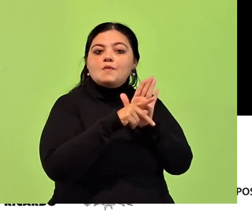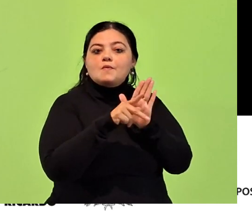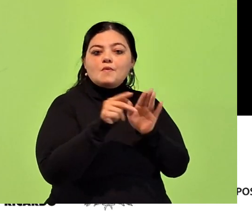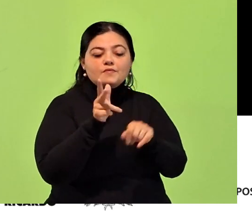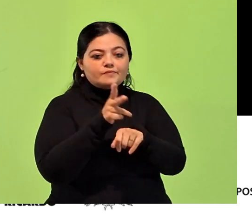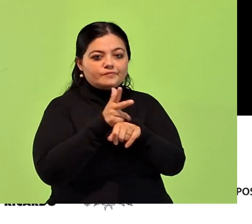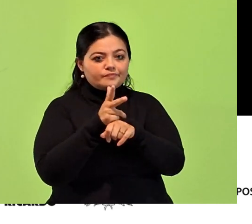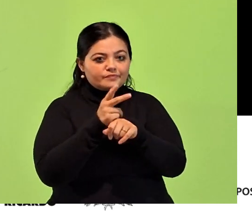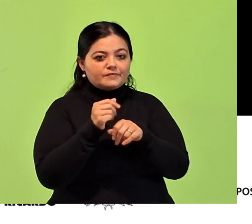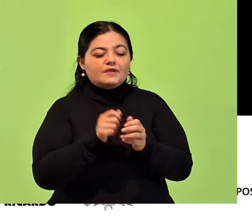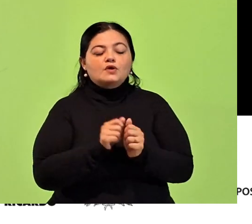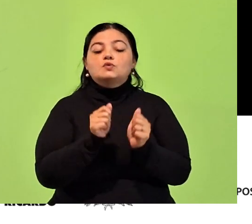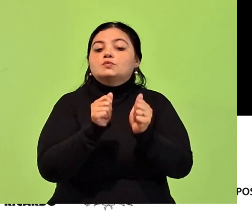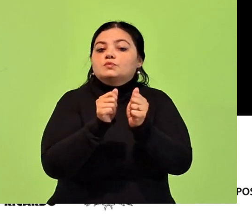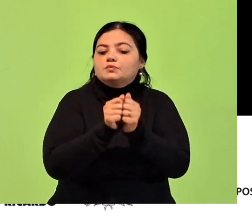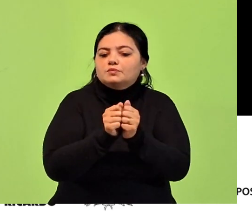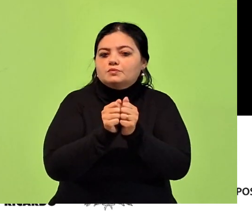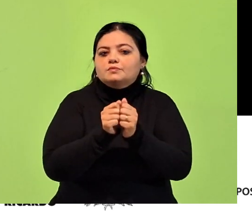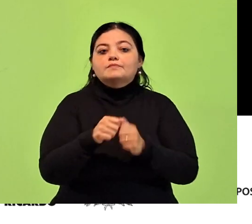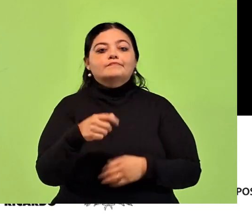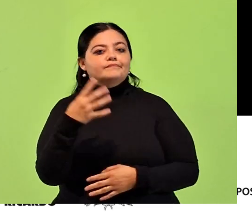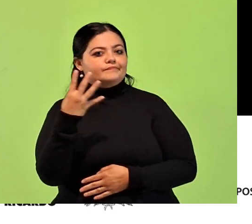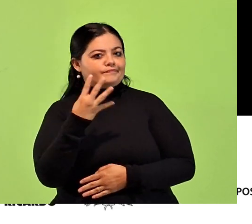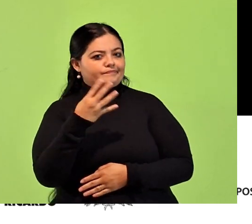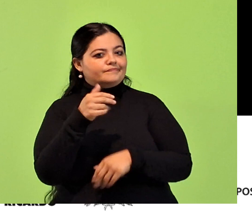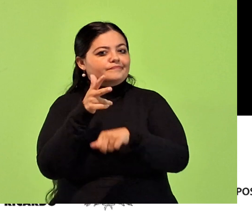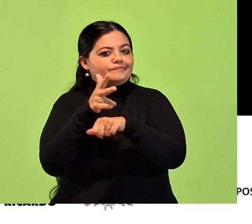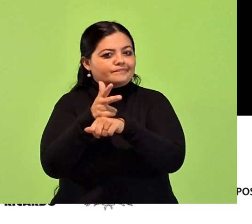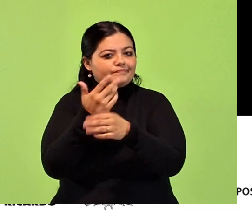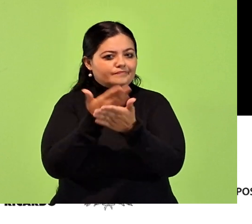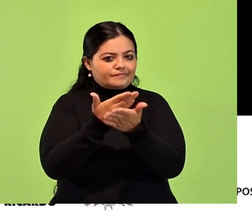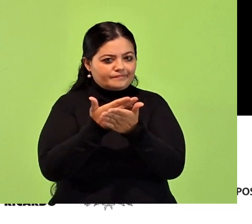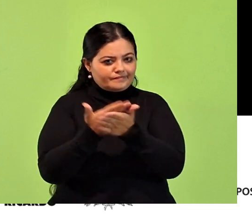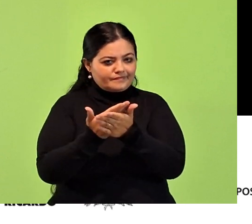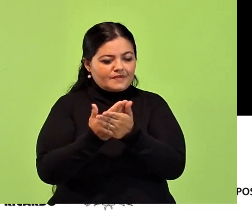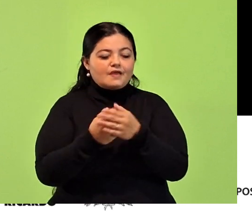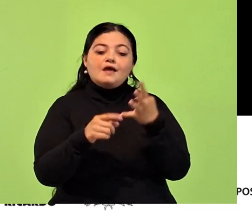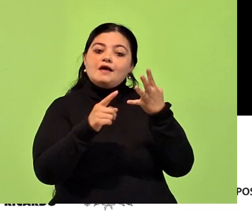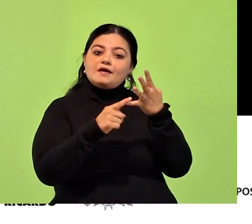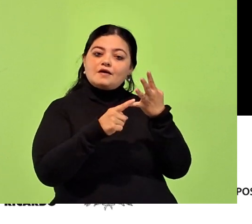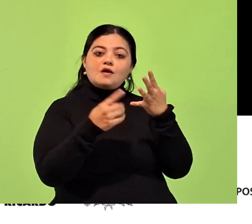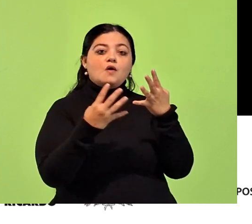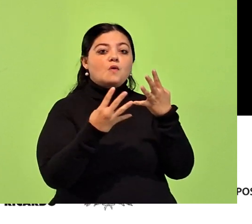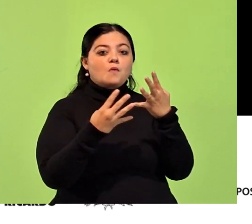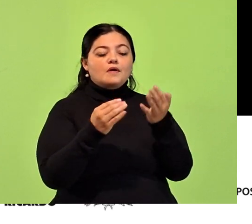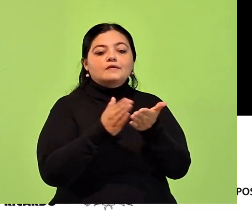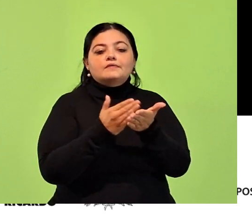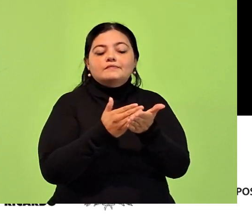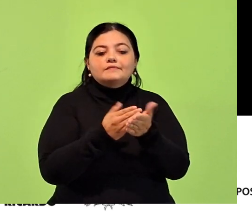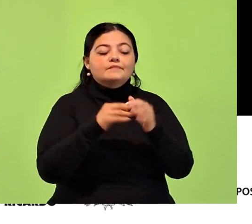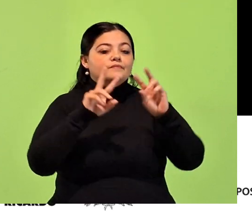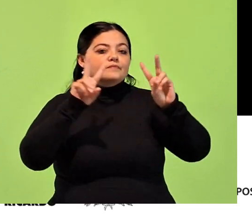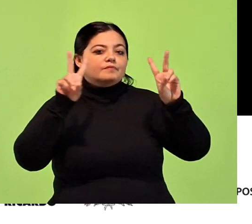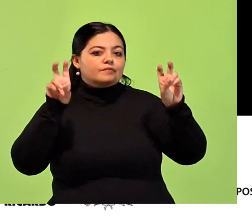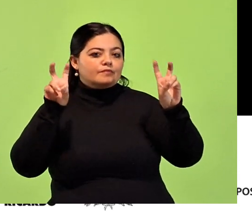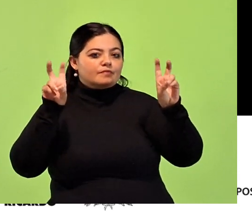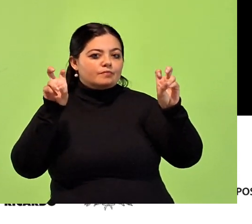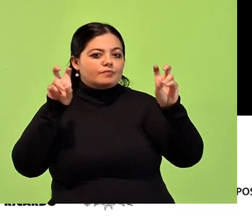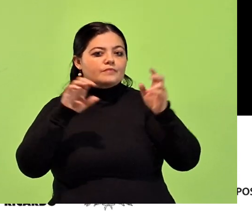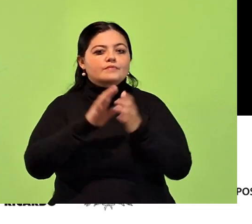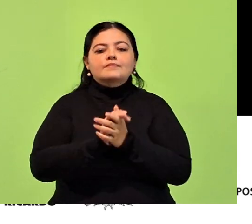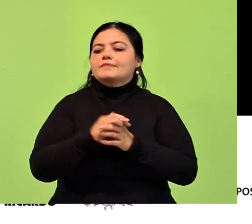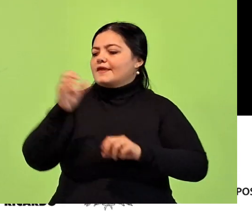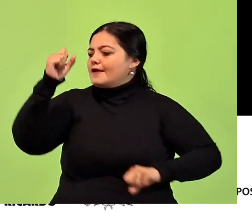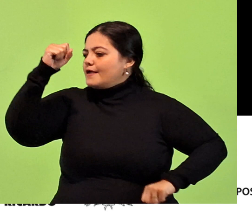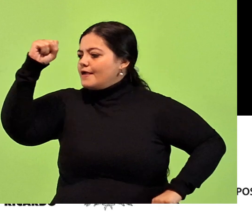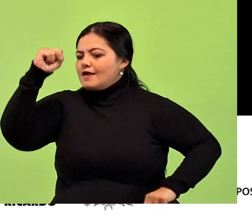videoaula de acompanhamento. Essa é a quarta videoaula, que abrange a quarta apostila, intitulada O